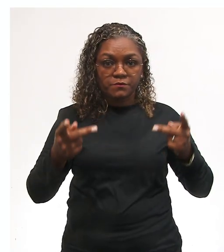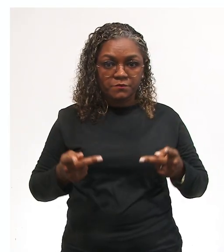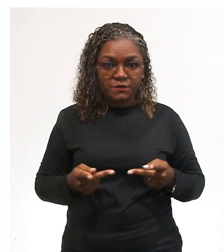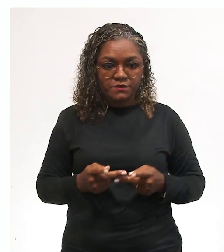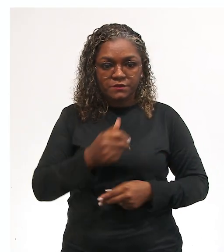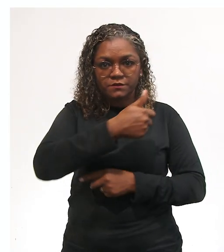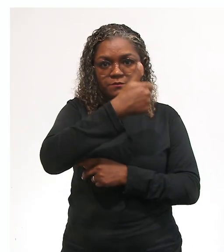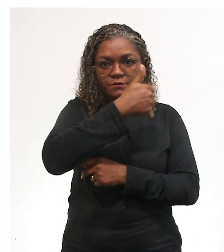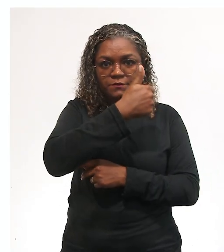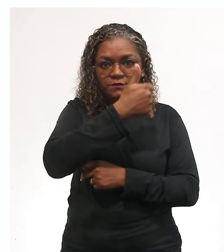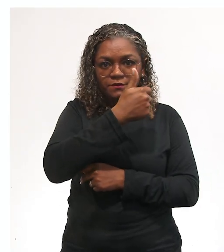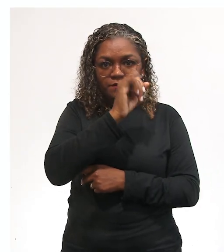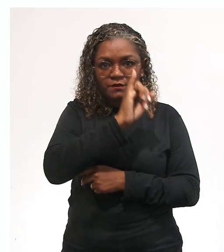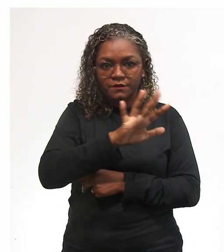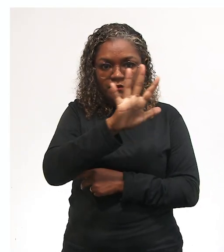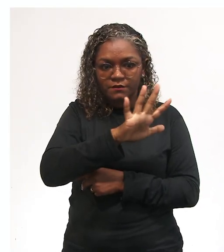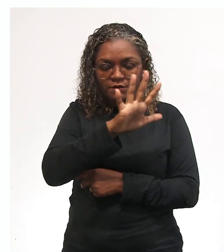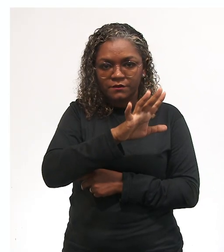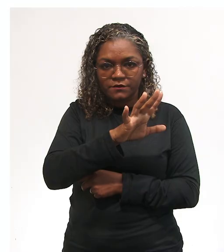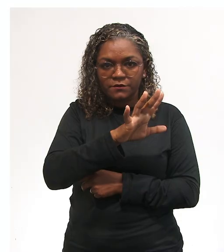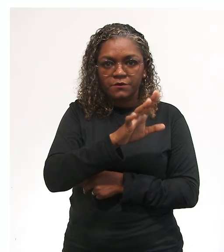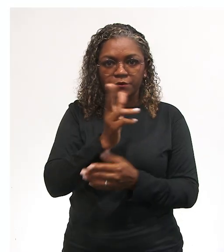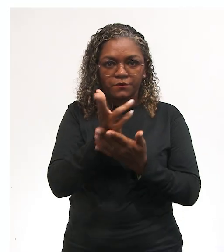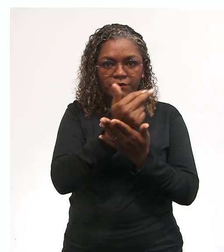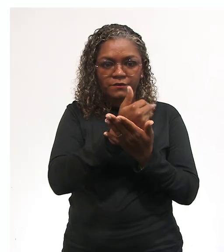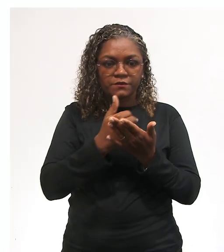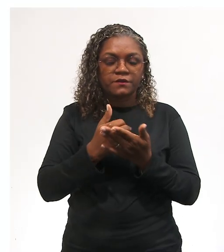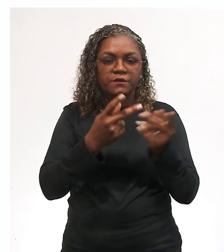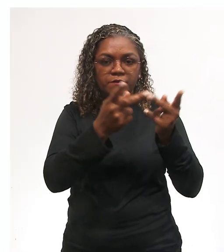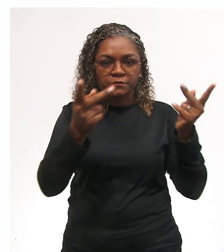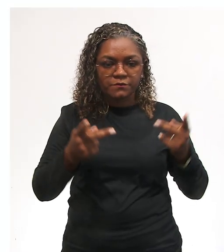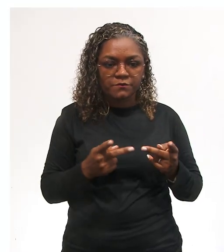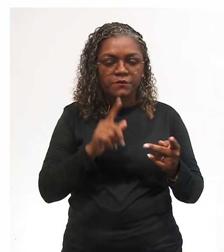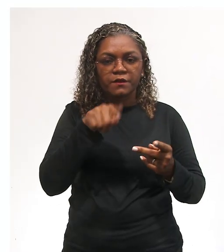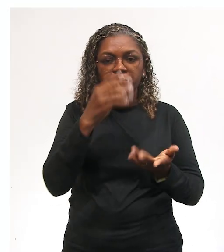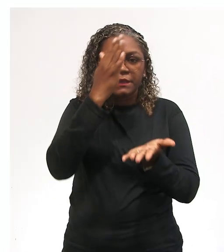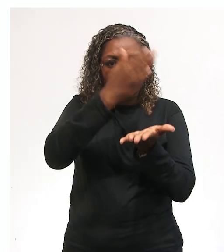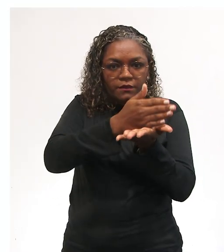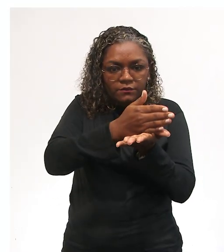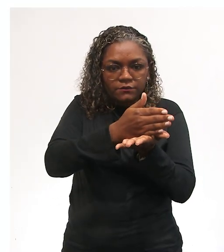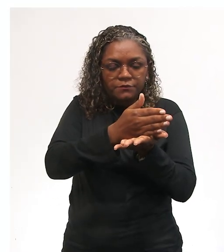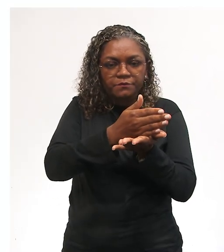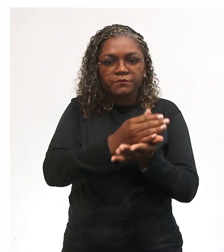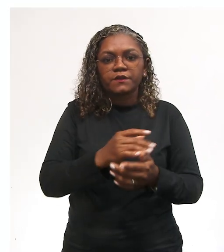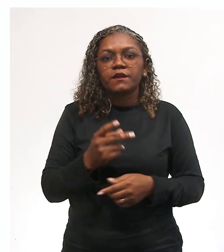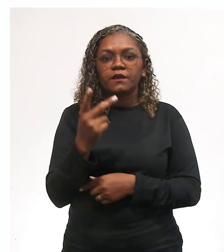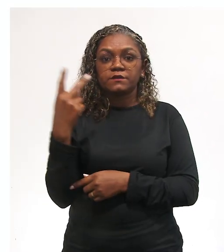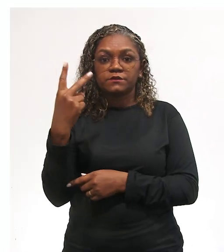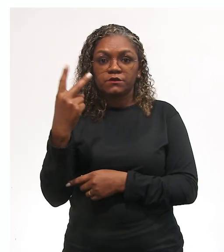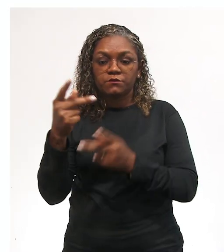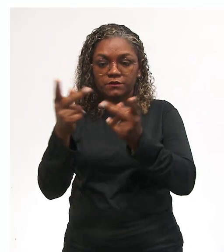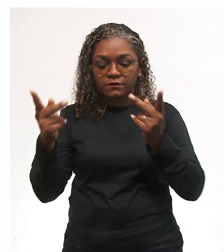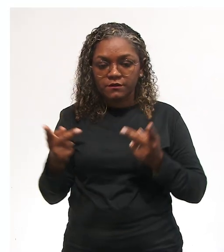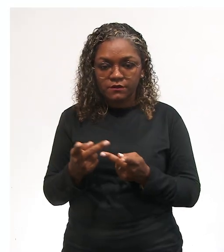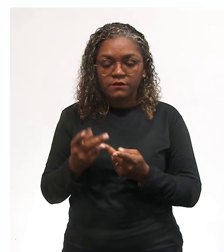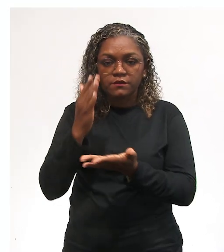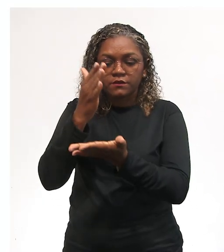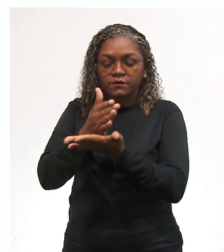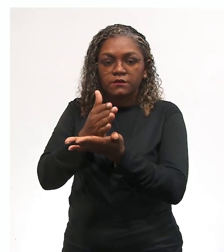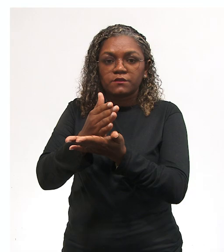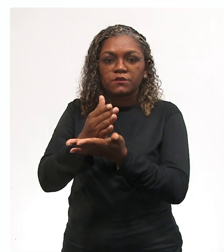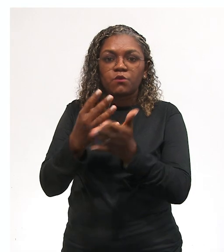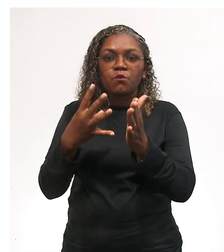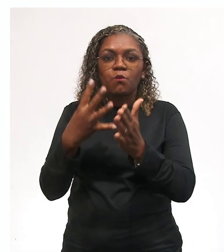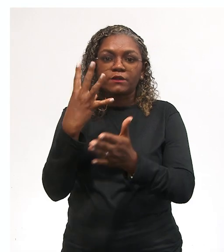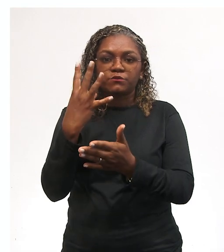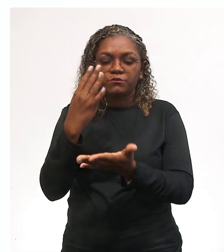pizza que vai ser dividida em 4 partes, tá? Imaginemos o seguinte, que nós temos 2 pessoas que vão